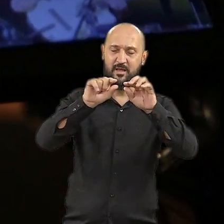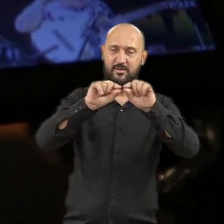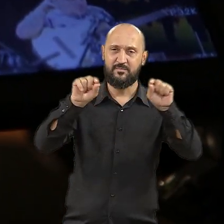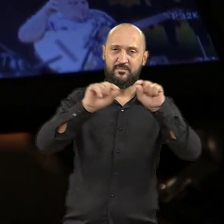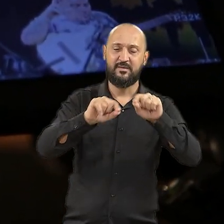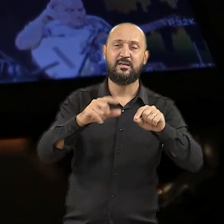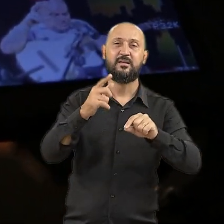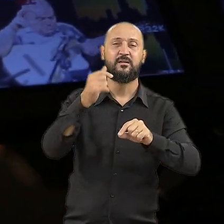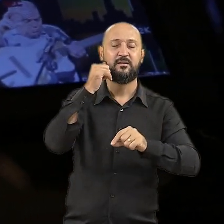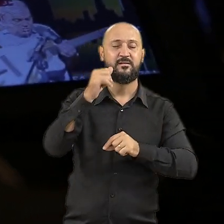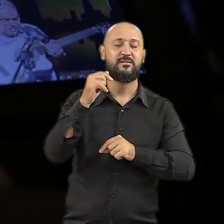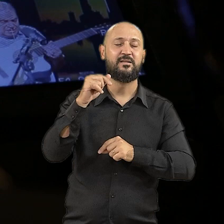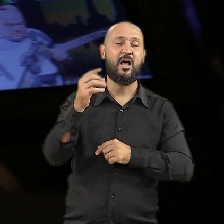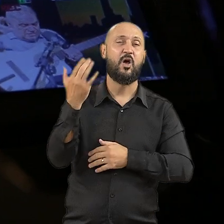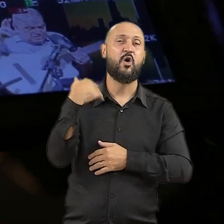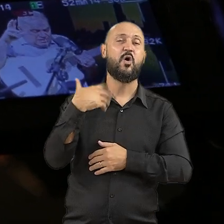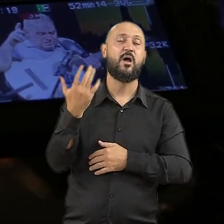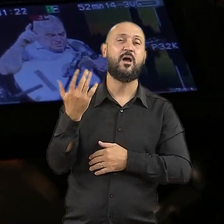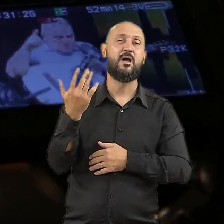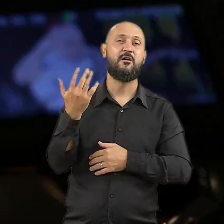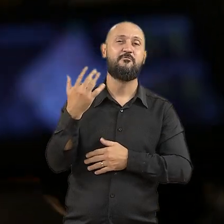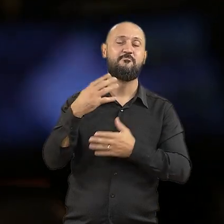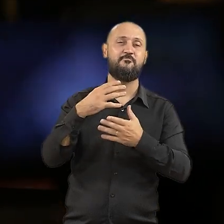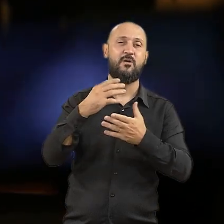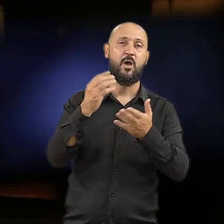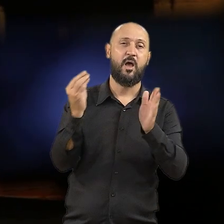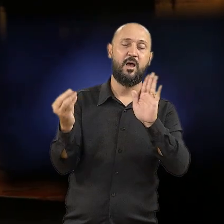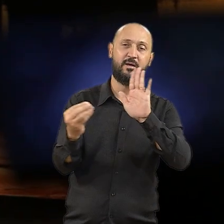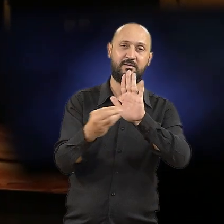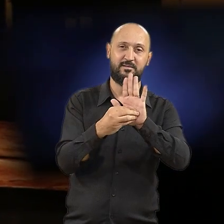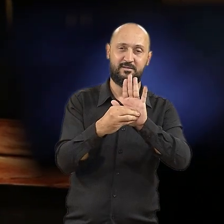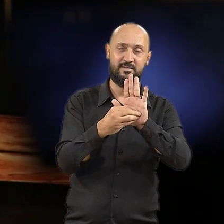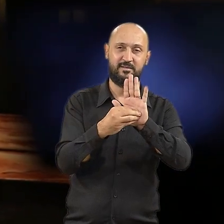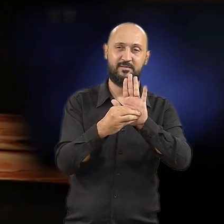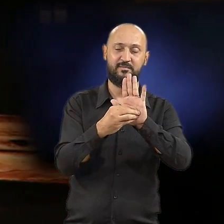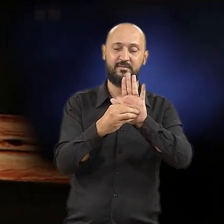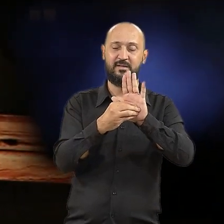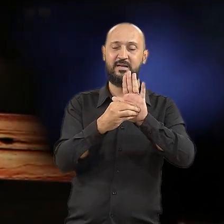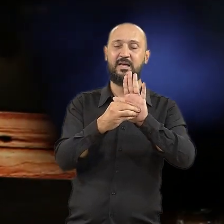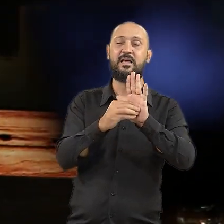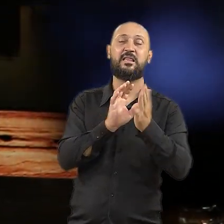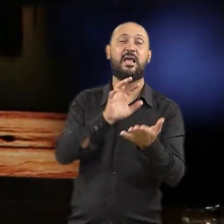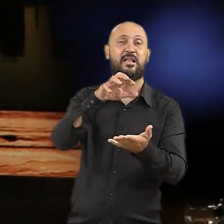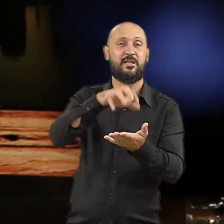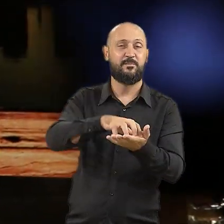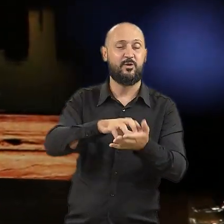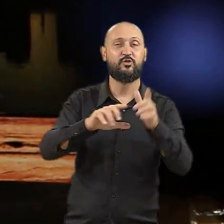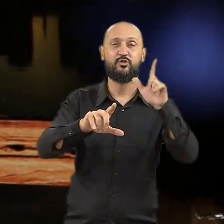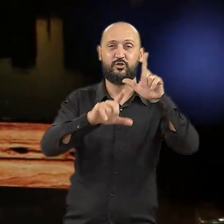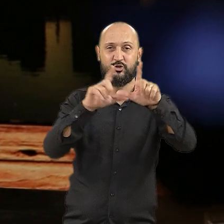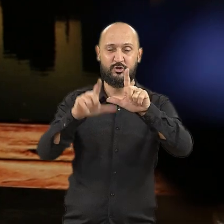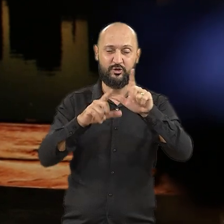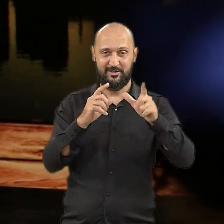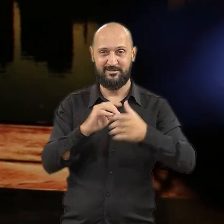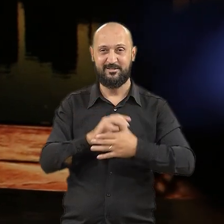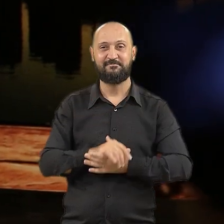uma das imortais recentes incorporadas ali na Academia de